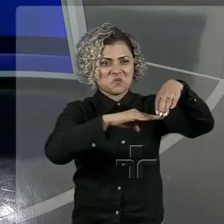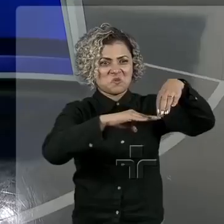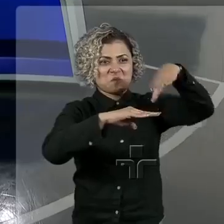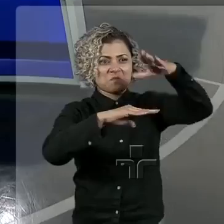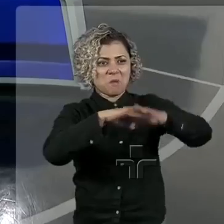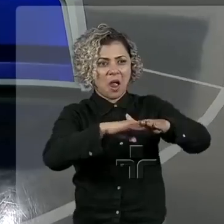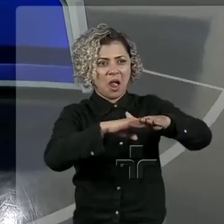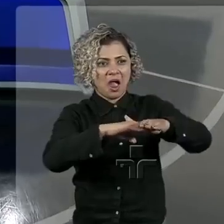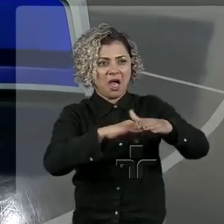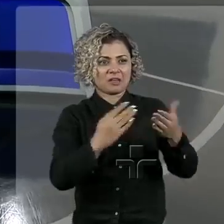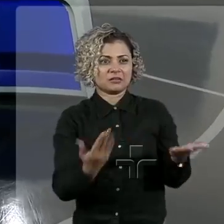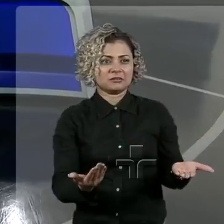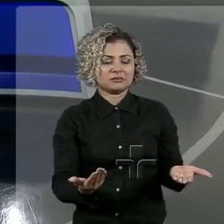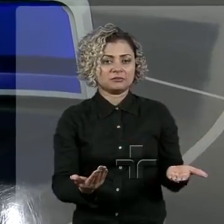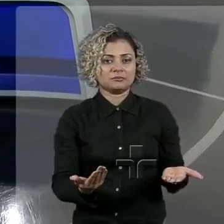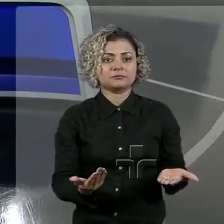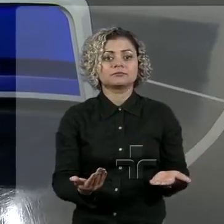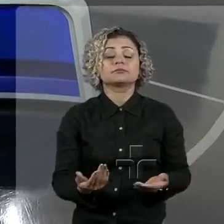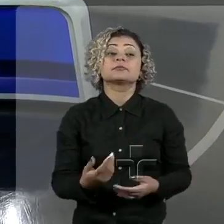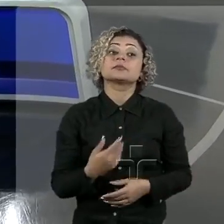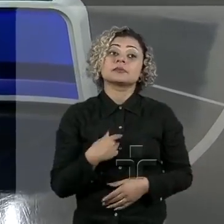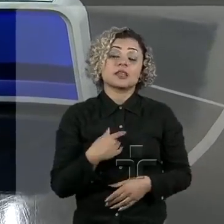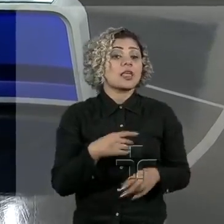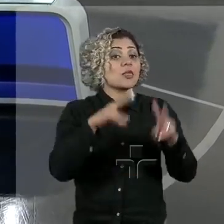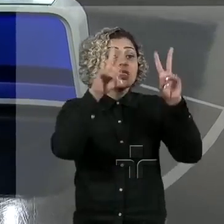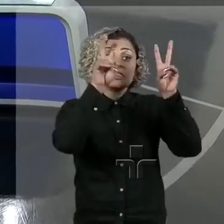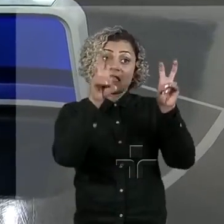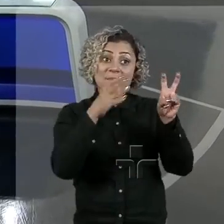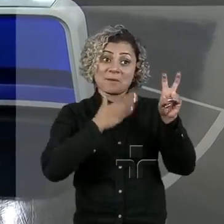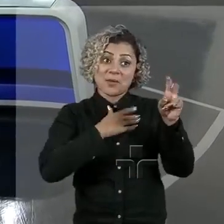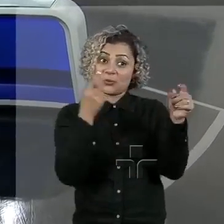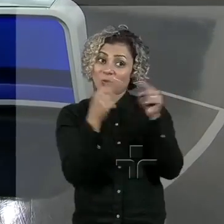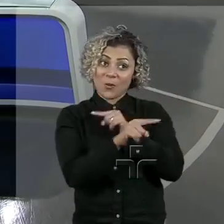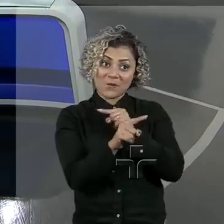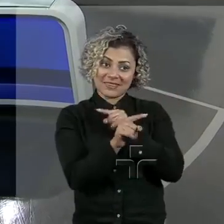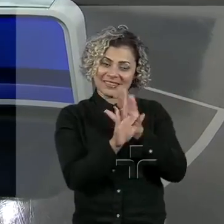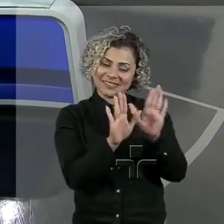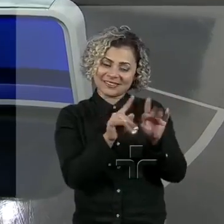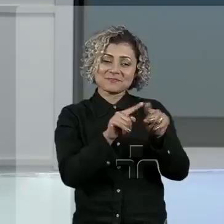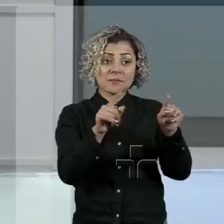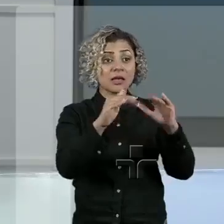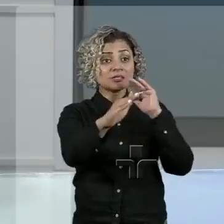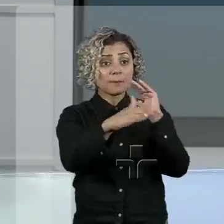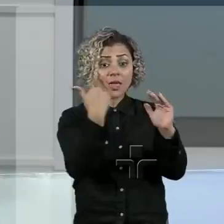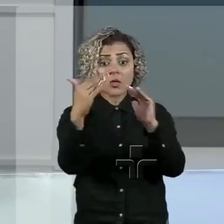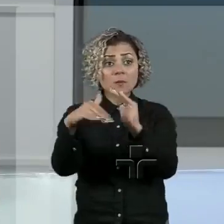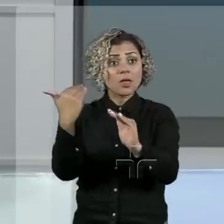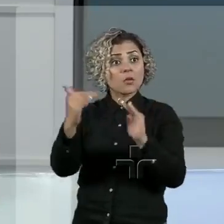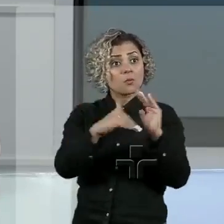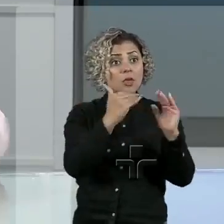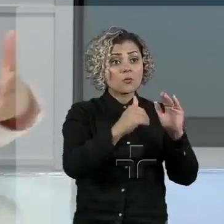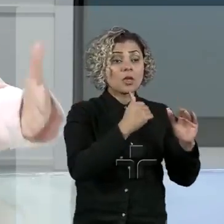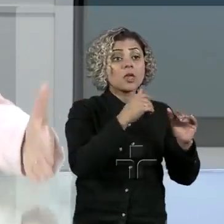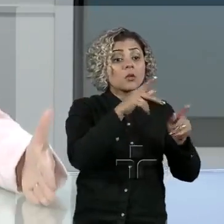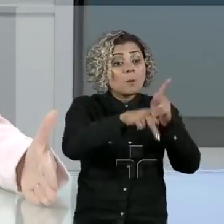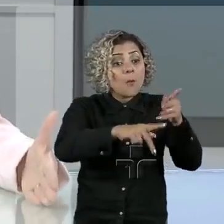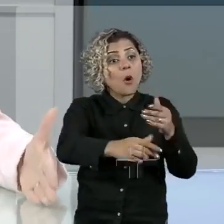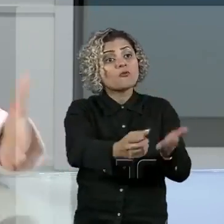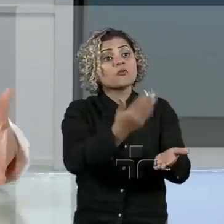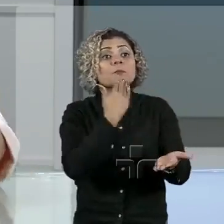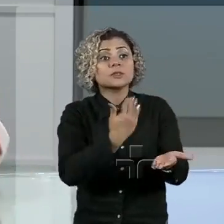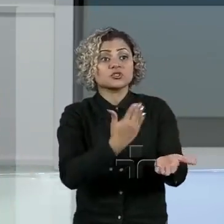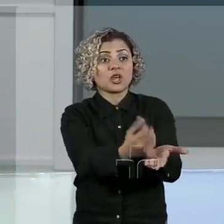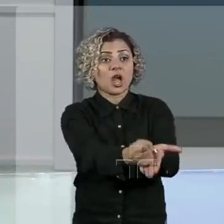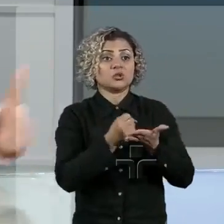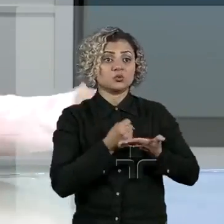Rio, em São Paulo? Não é muito a minha pauta, mas eu tenho recebido muitos e-mails solicitando ajuda, porque uma ponte na